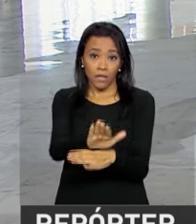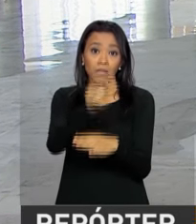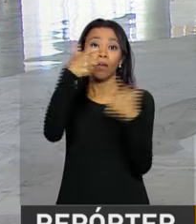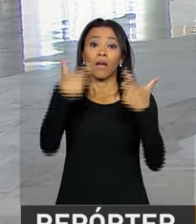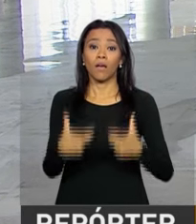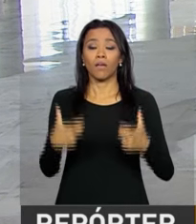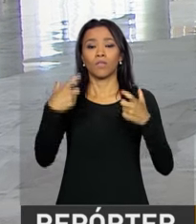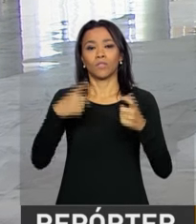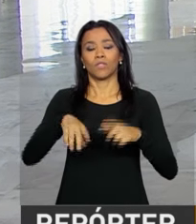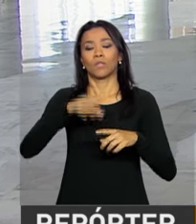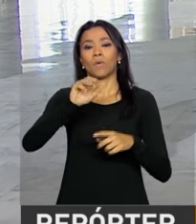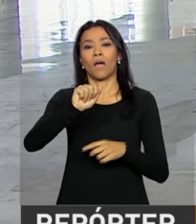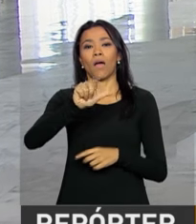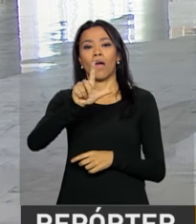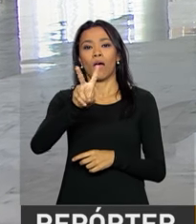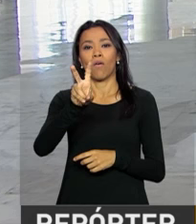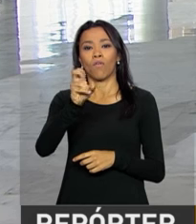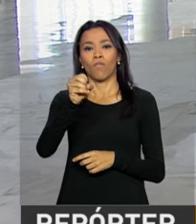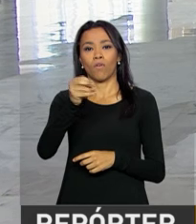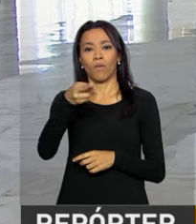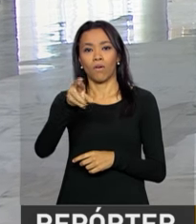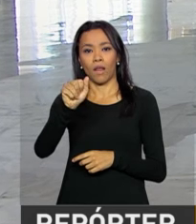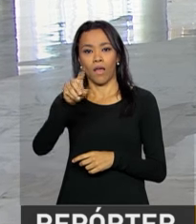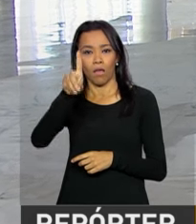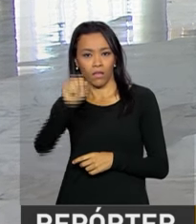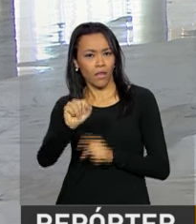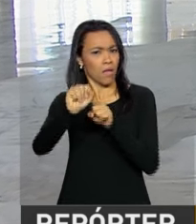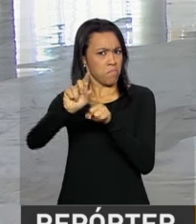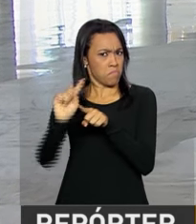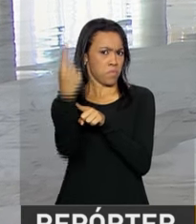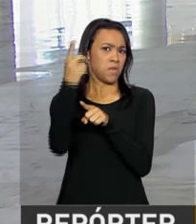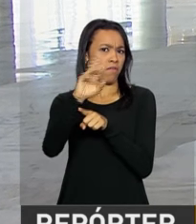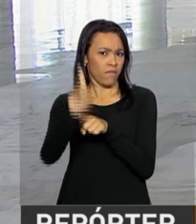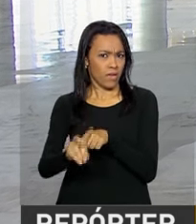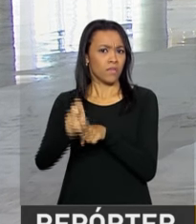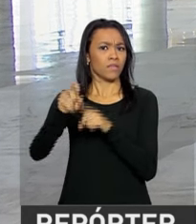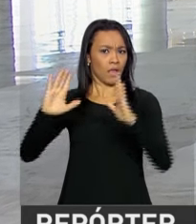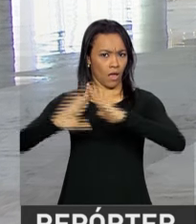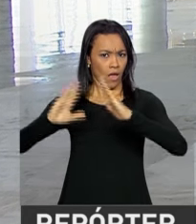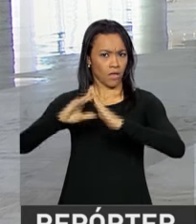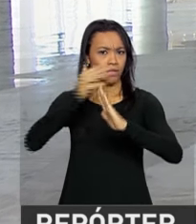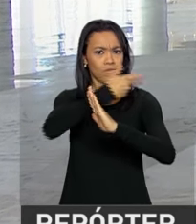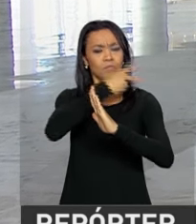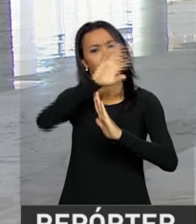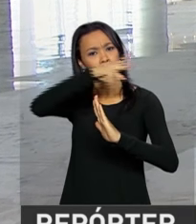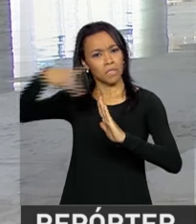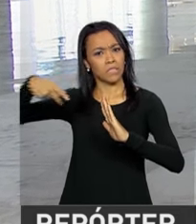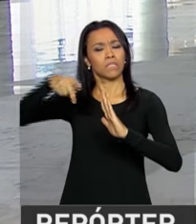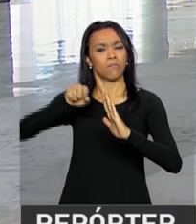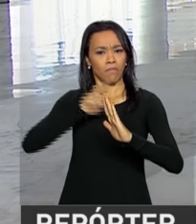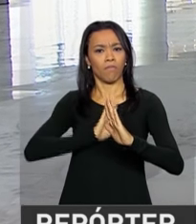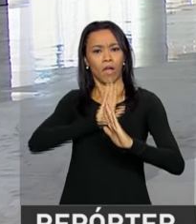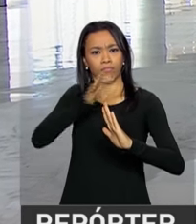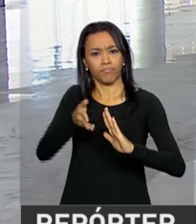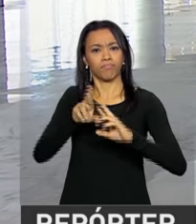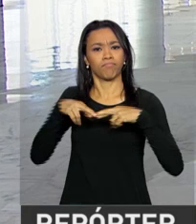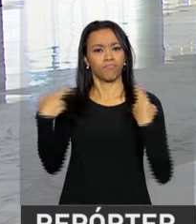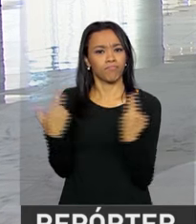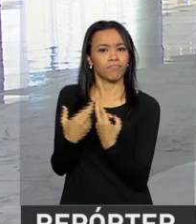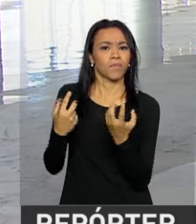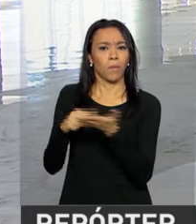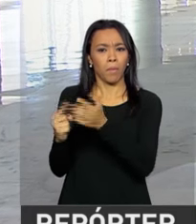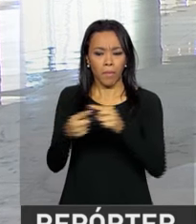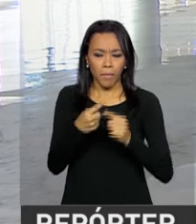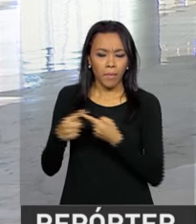no Palácio da Alvorada é a primeira vez que Michel Temer vai usar a residência oficial como presidente da república ele quer conversar com os